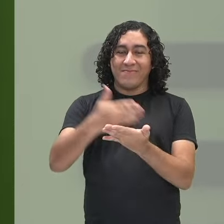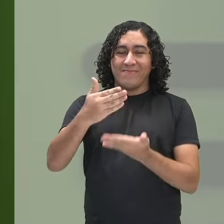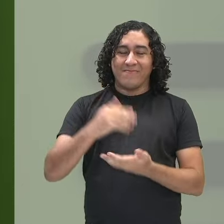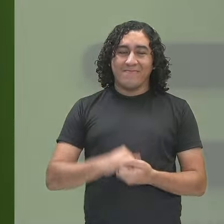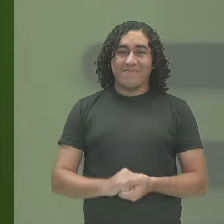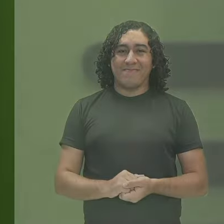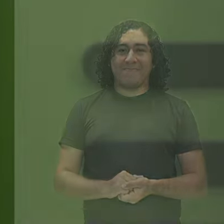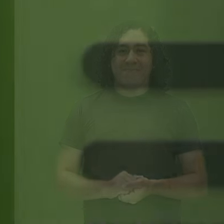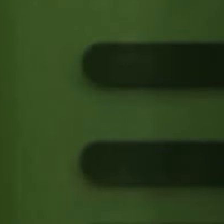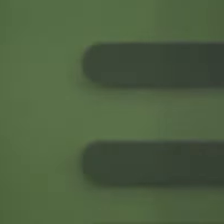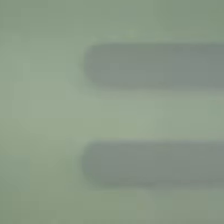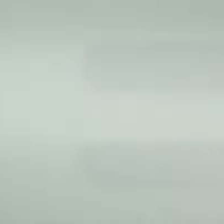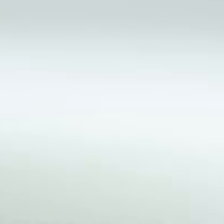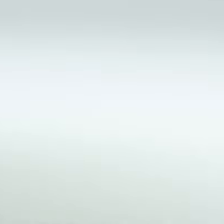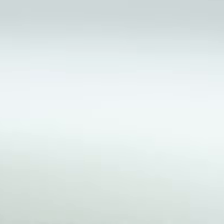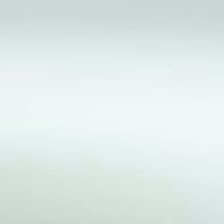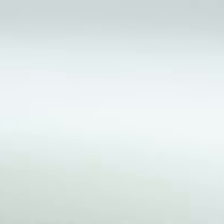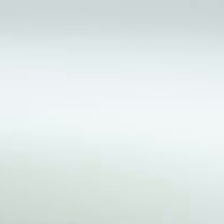aula.